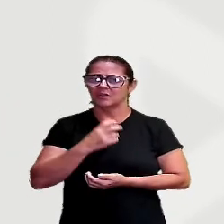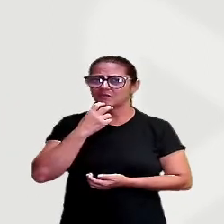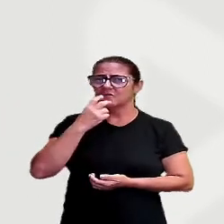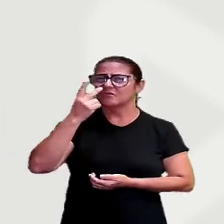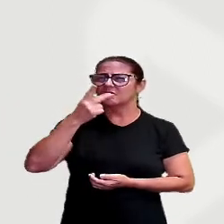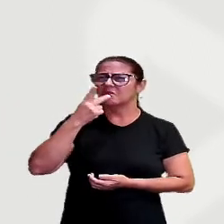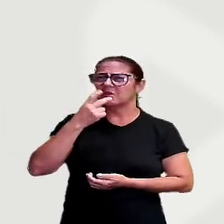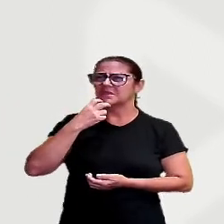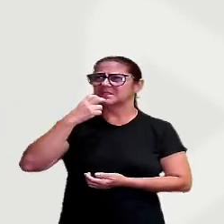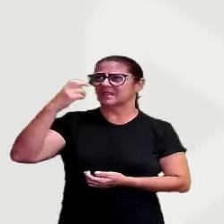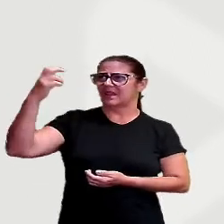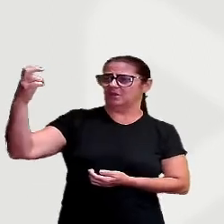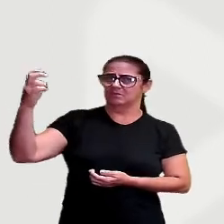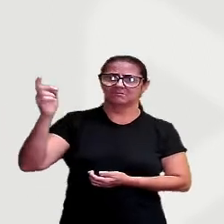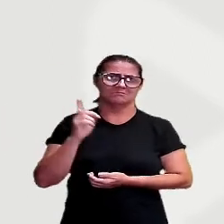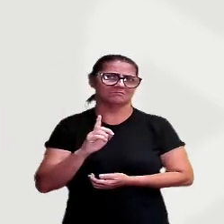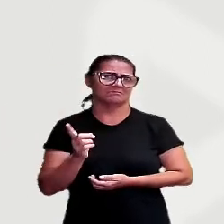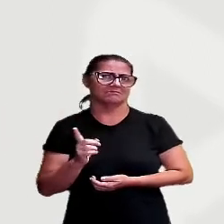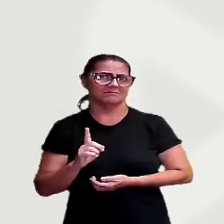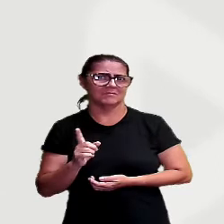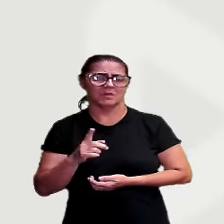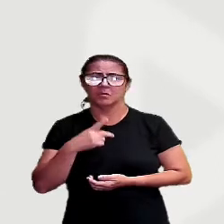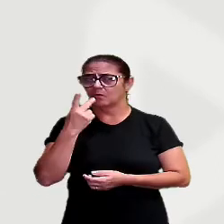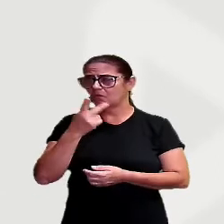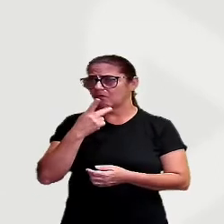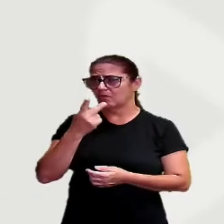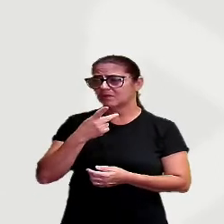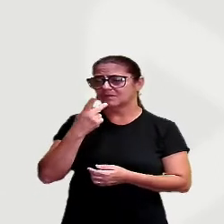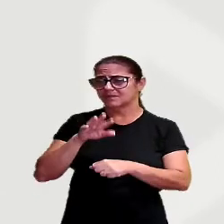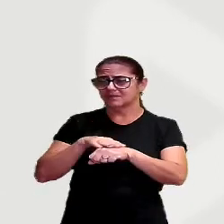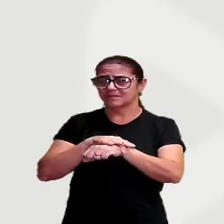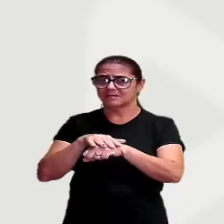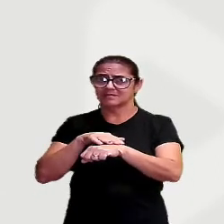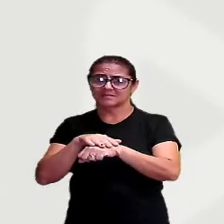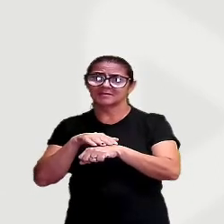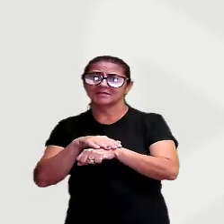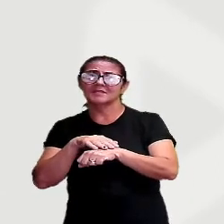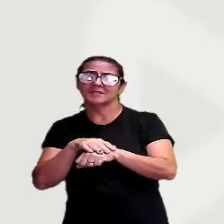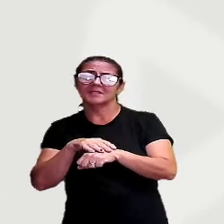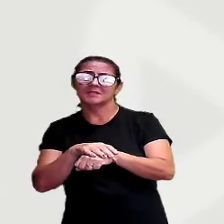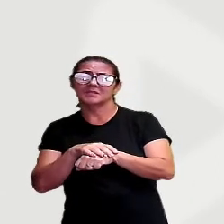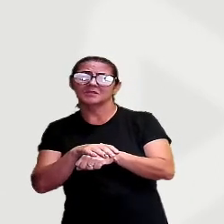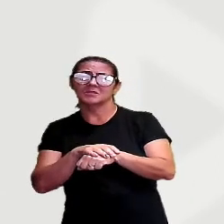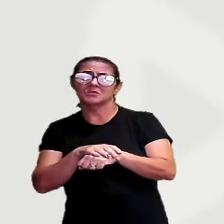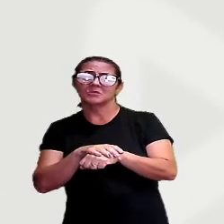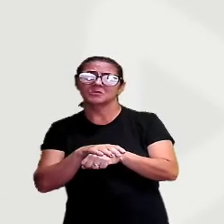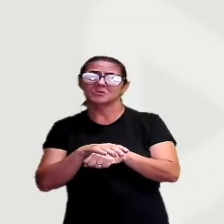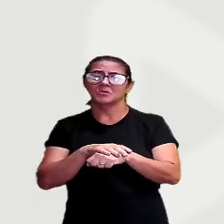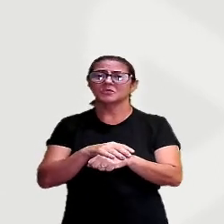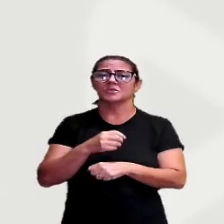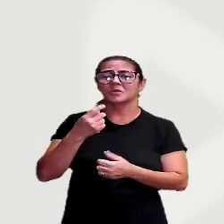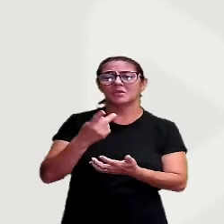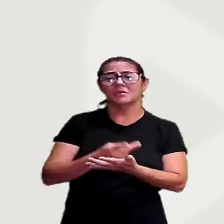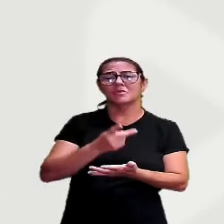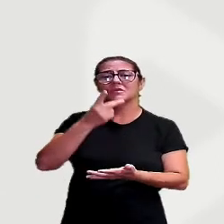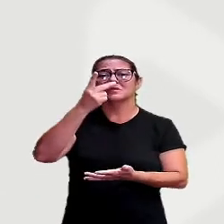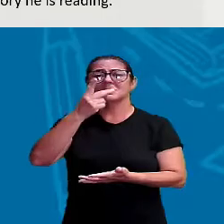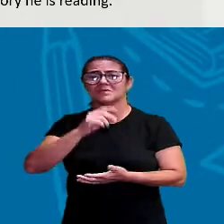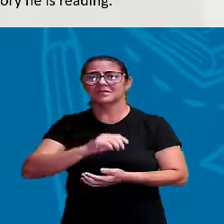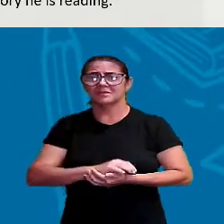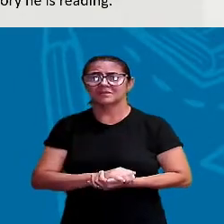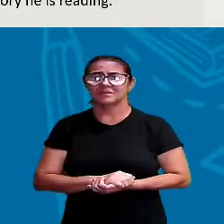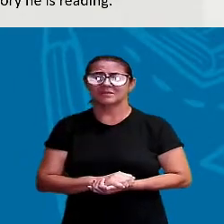tem nada de voz alta aí, gente. Ele estava fazendo exatamente aí uma contação do que houve. Então,